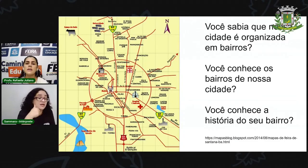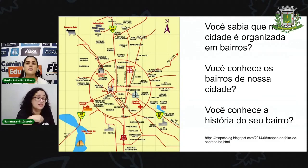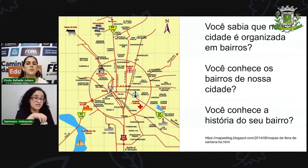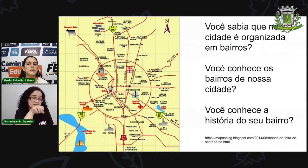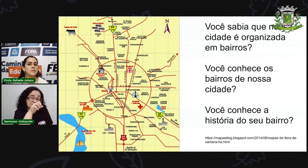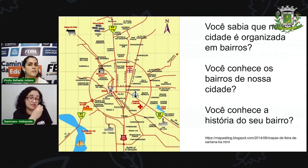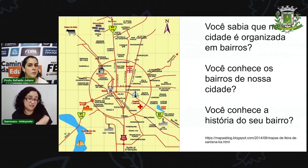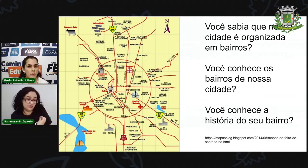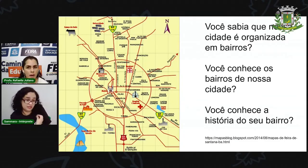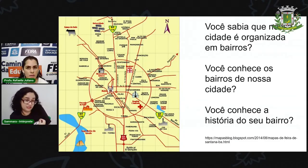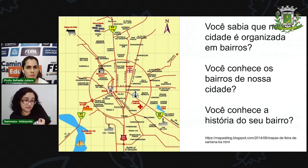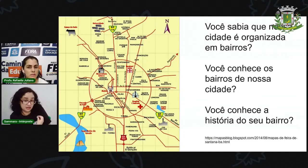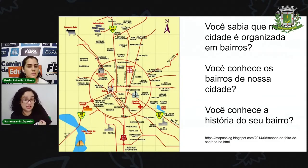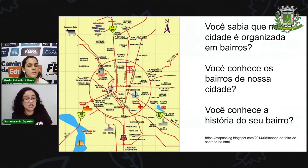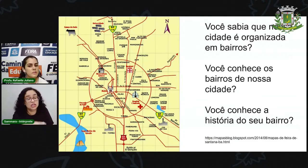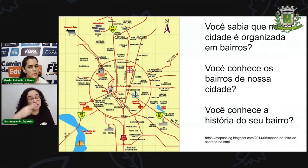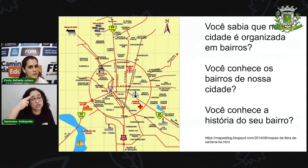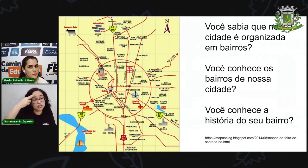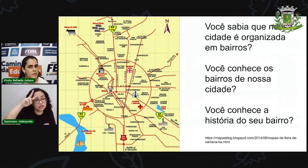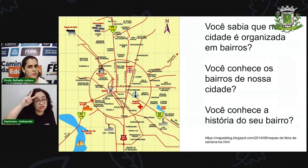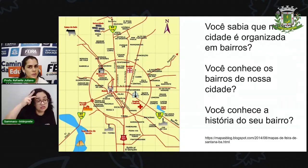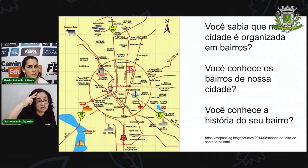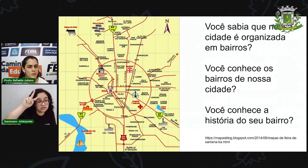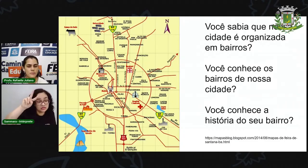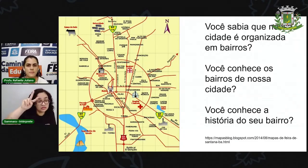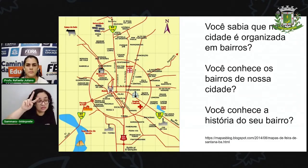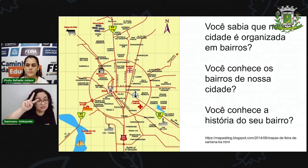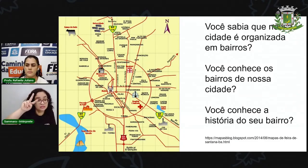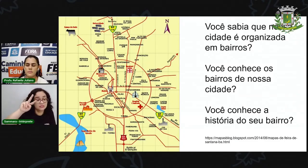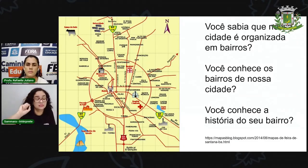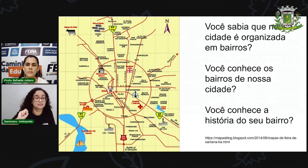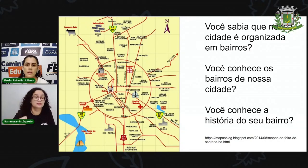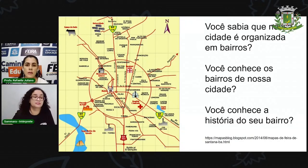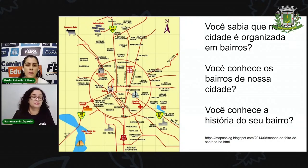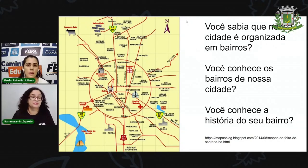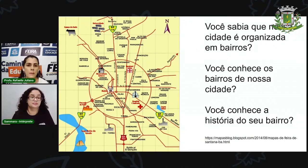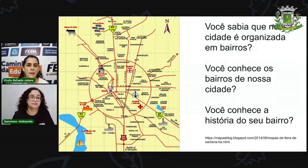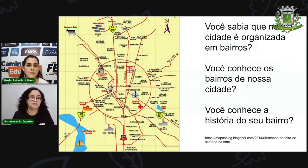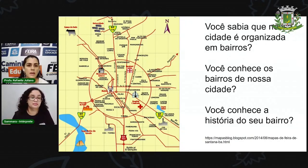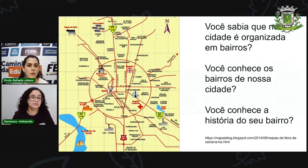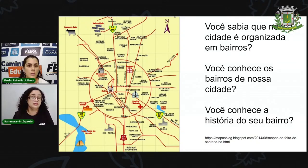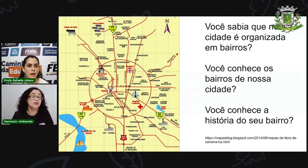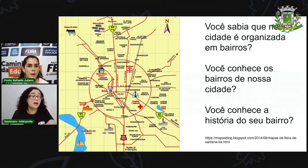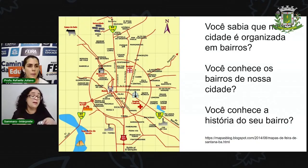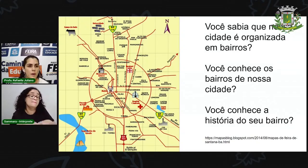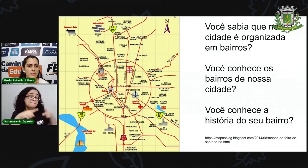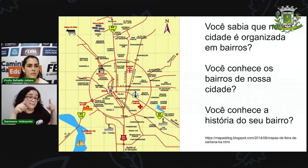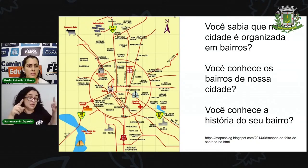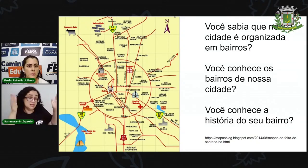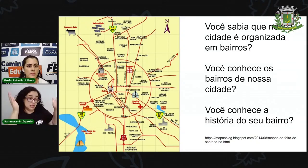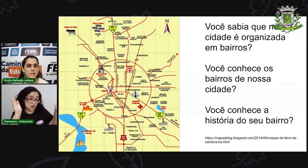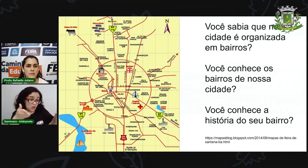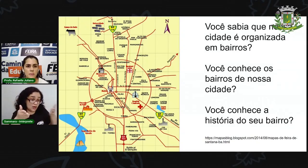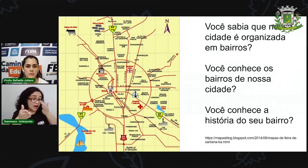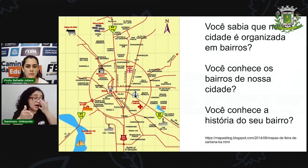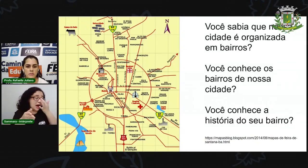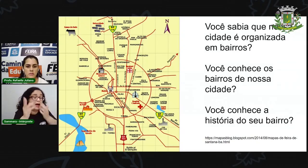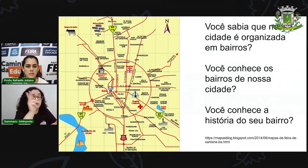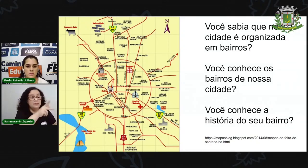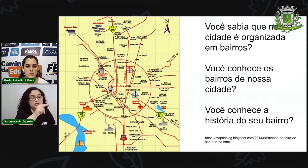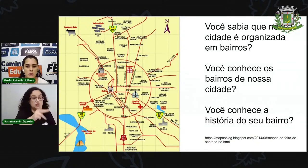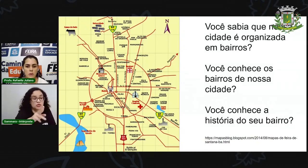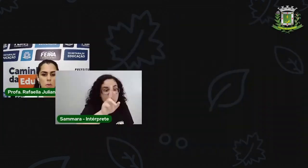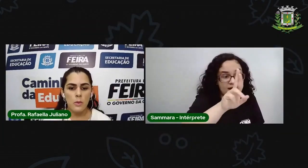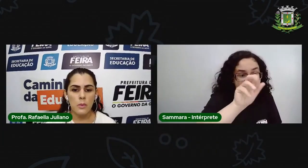Pesquisa a história do seu bairro e depois conta pra gente. Mas agora a Pro Rafa vai apresentar pra